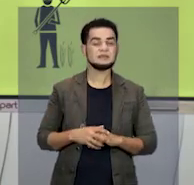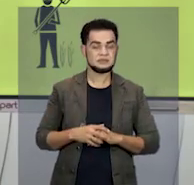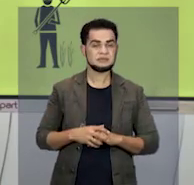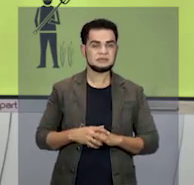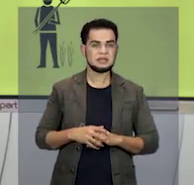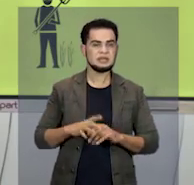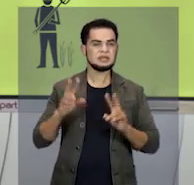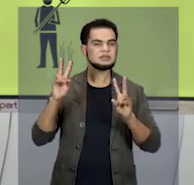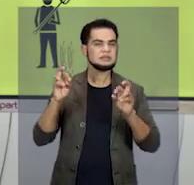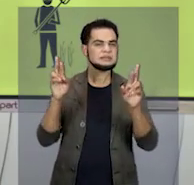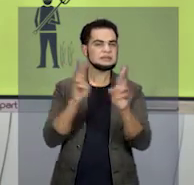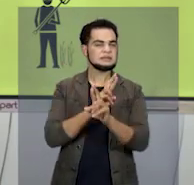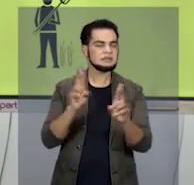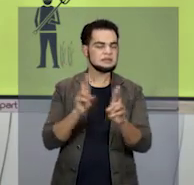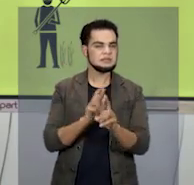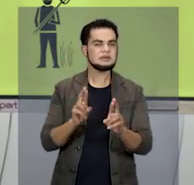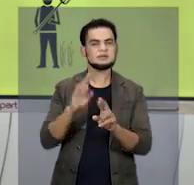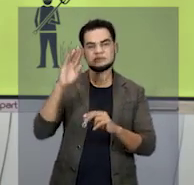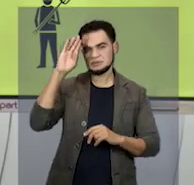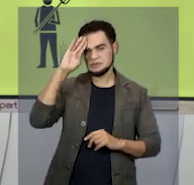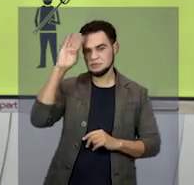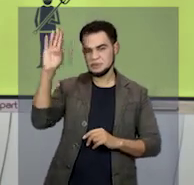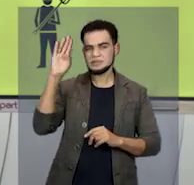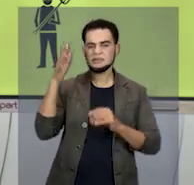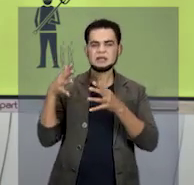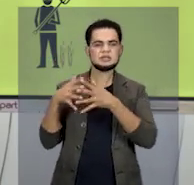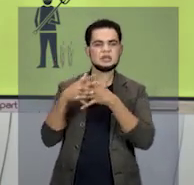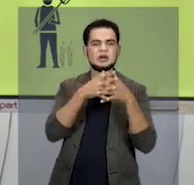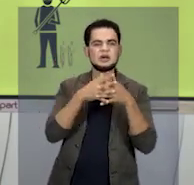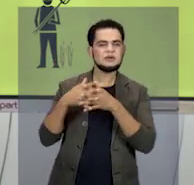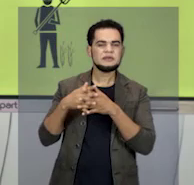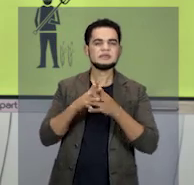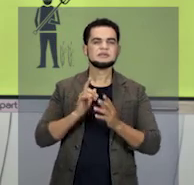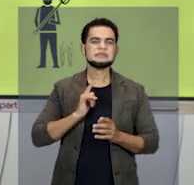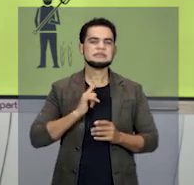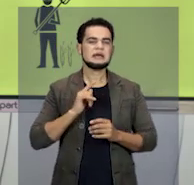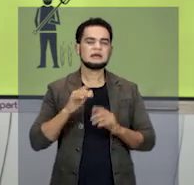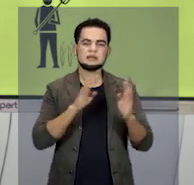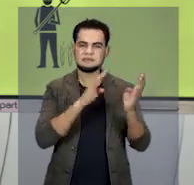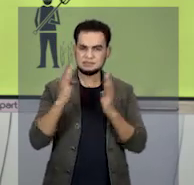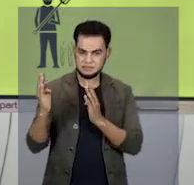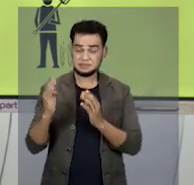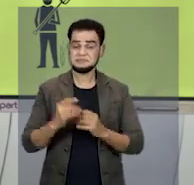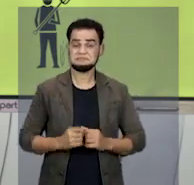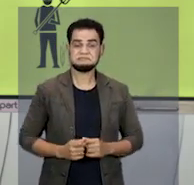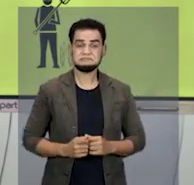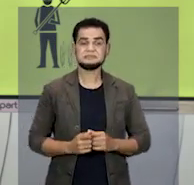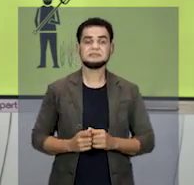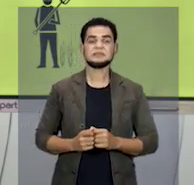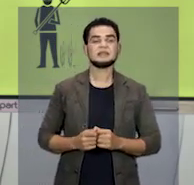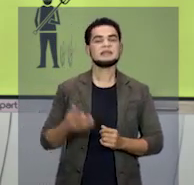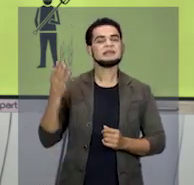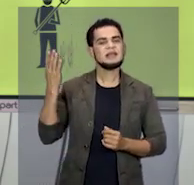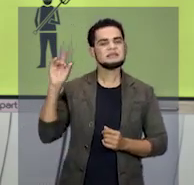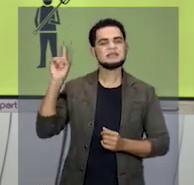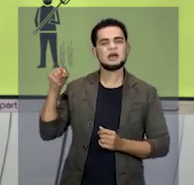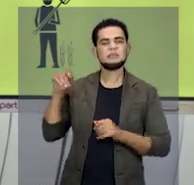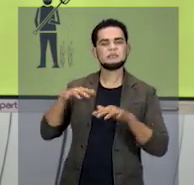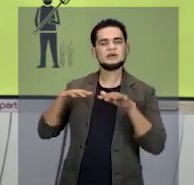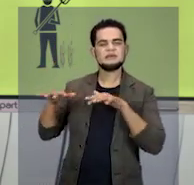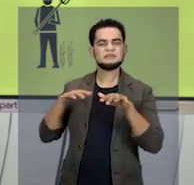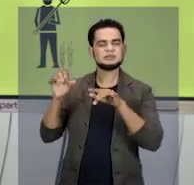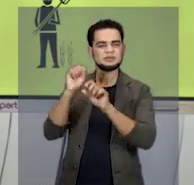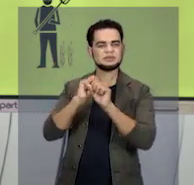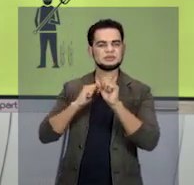essas relações, os principais conflitos que existem nesse espaço rural. E é um desses movimentos sociais,